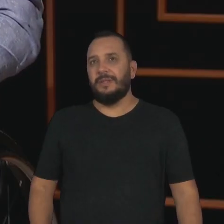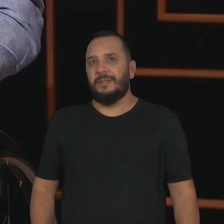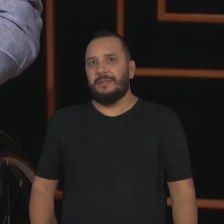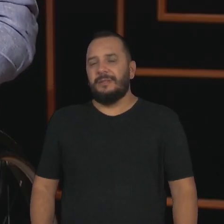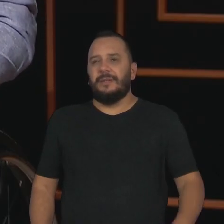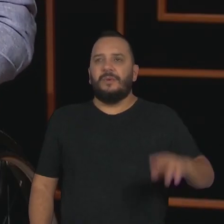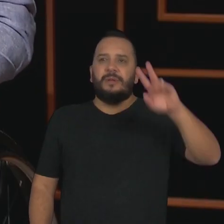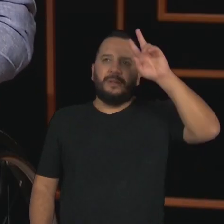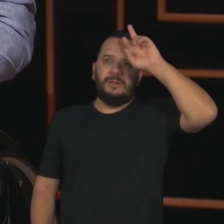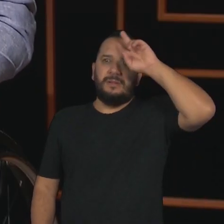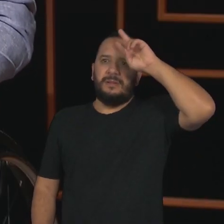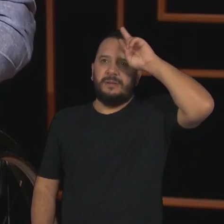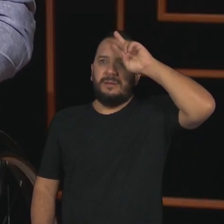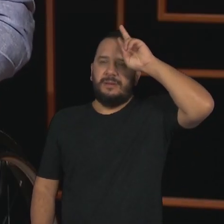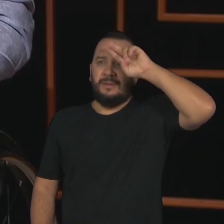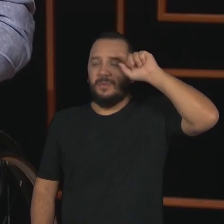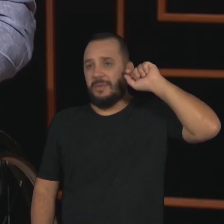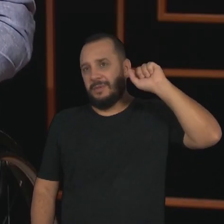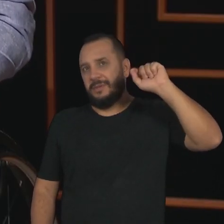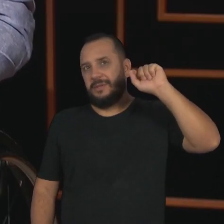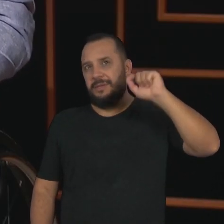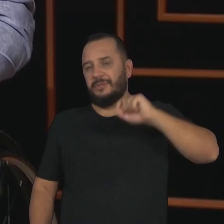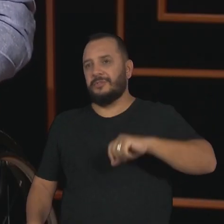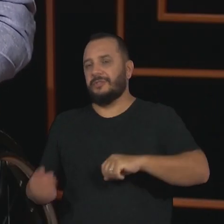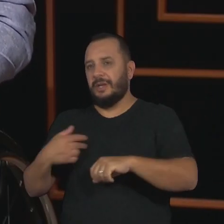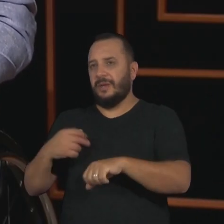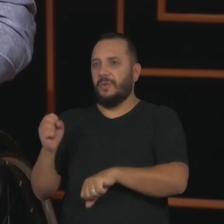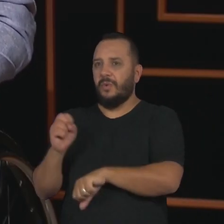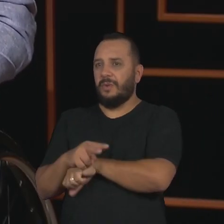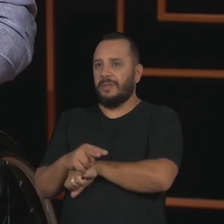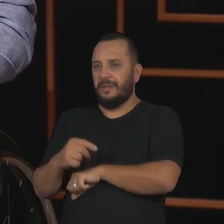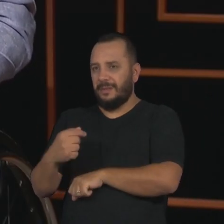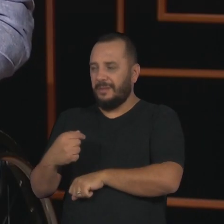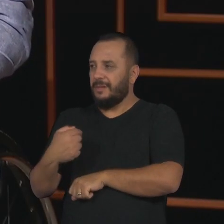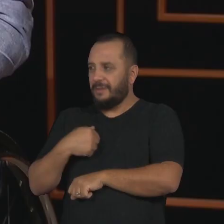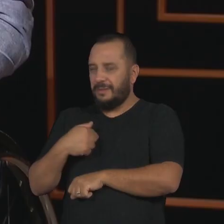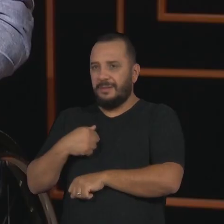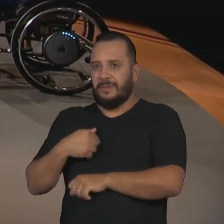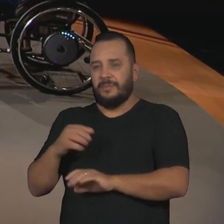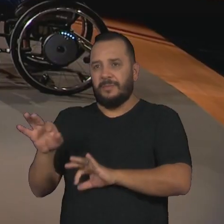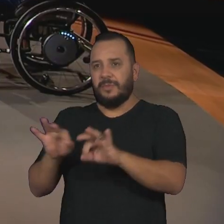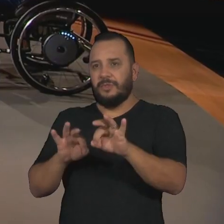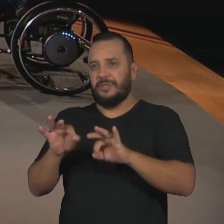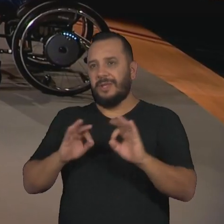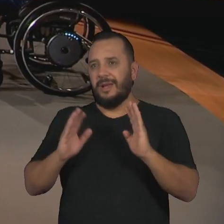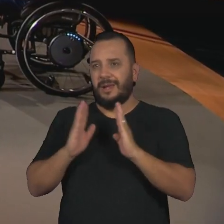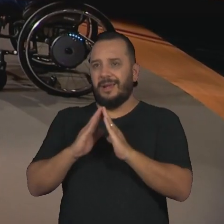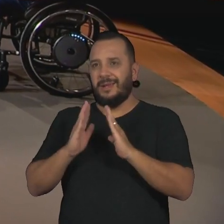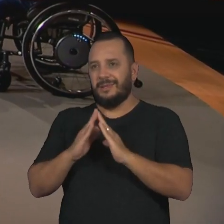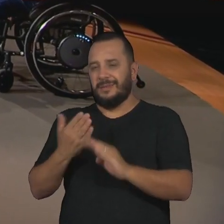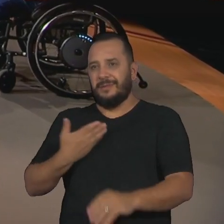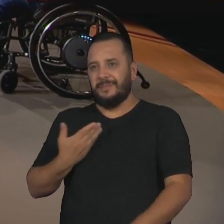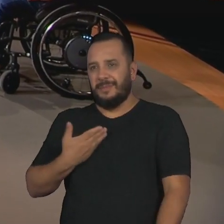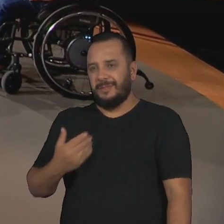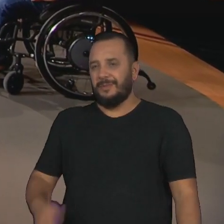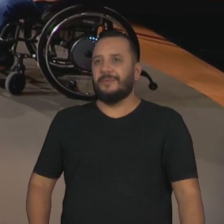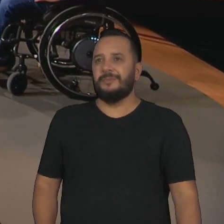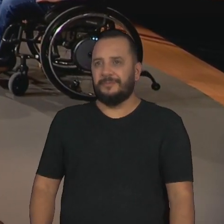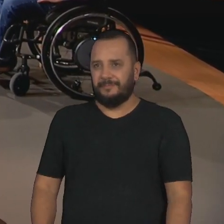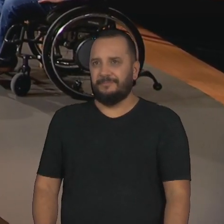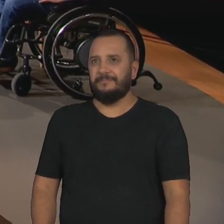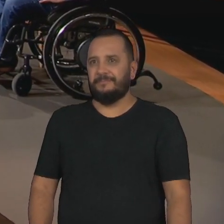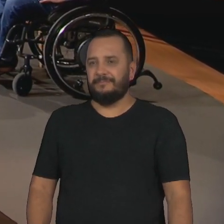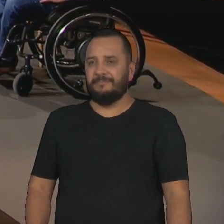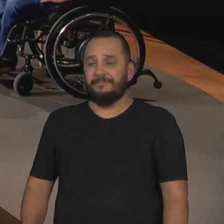eu lembro que eu fui contratado para projetar uma casa de um amigo,